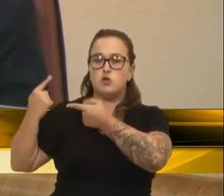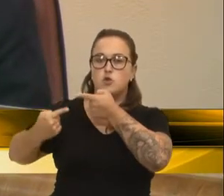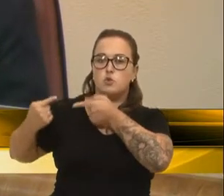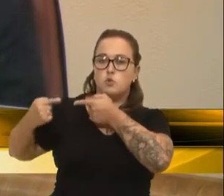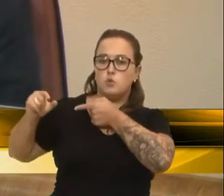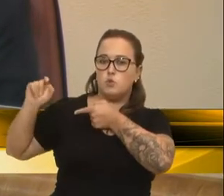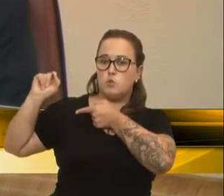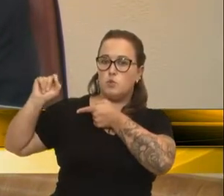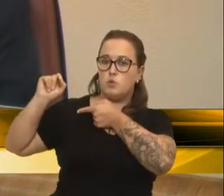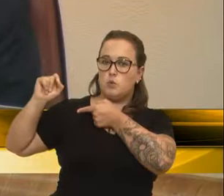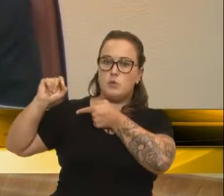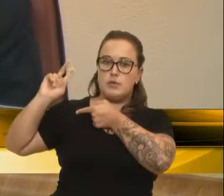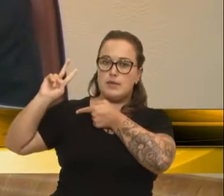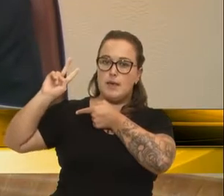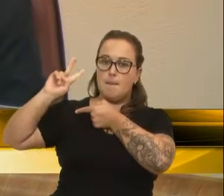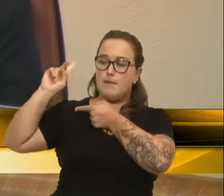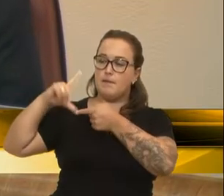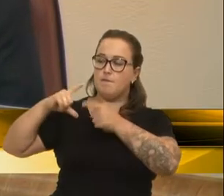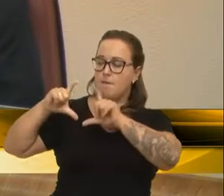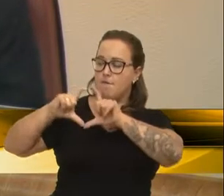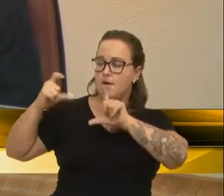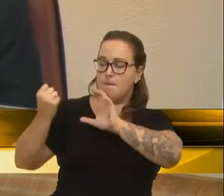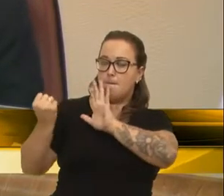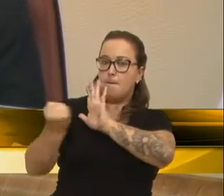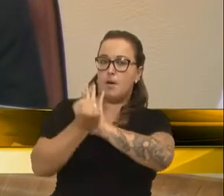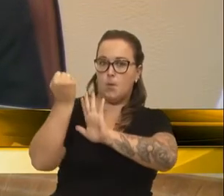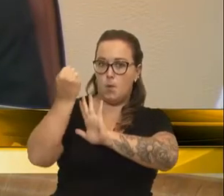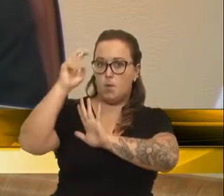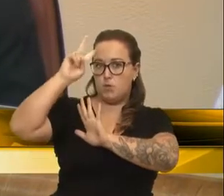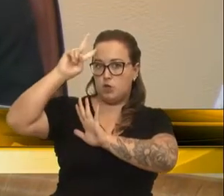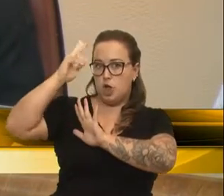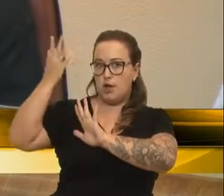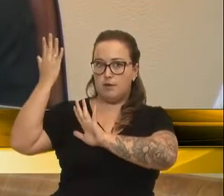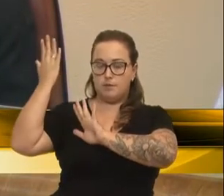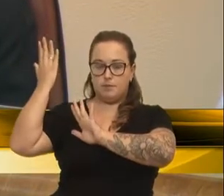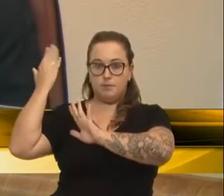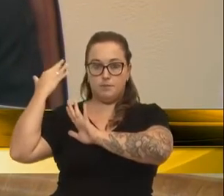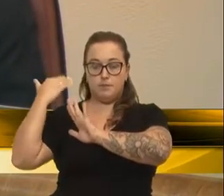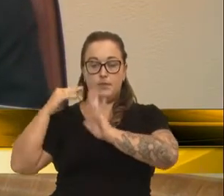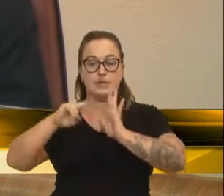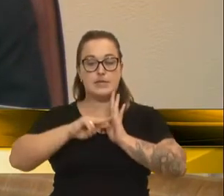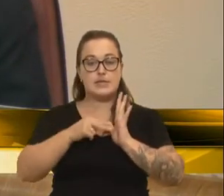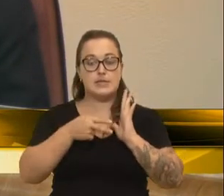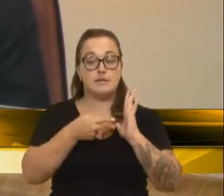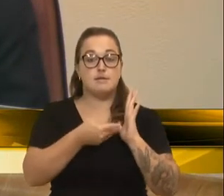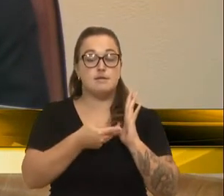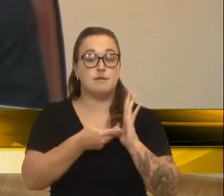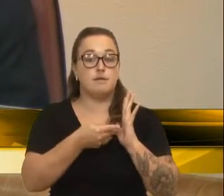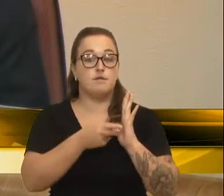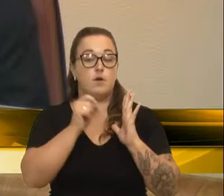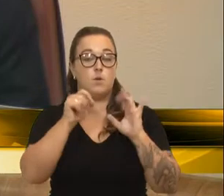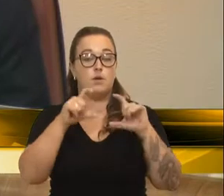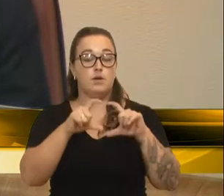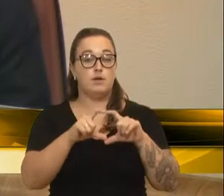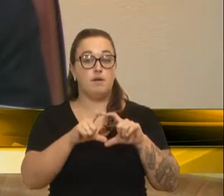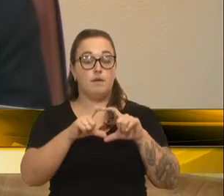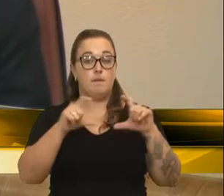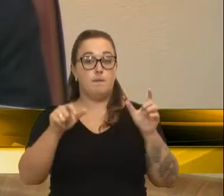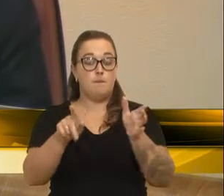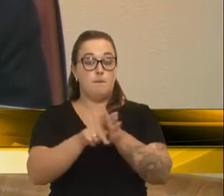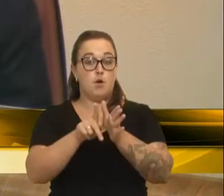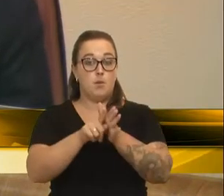foi eternizado com a frase, abre aspas, anno facto pio, Dani Barberini e